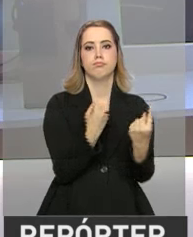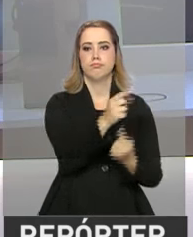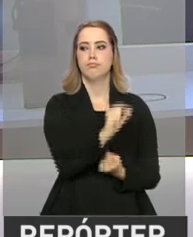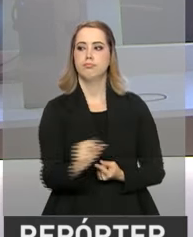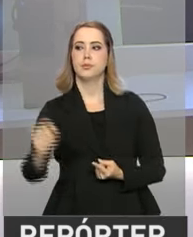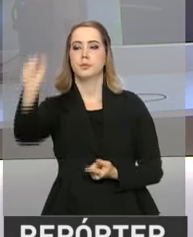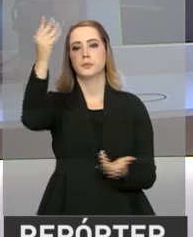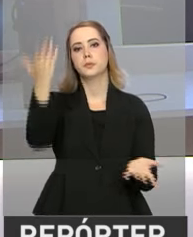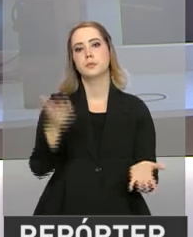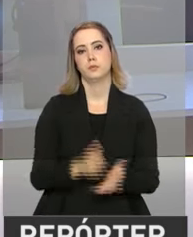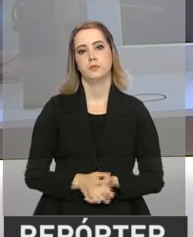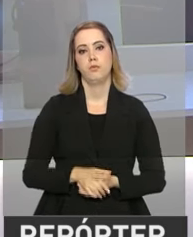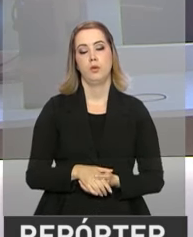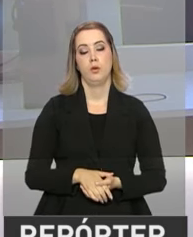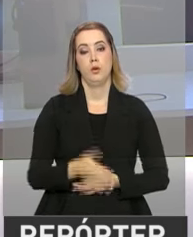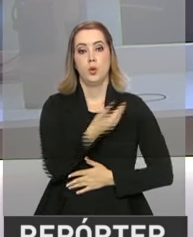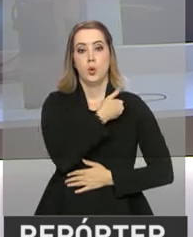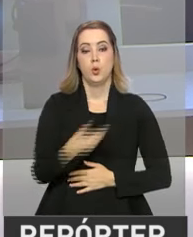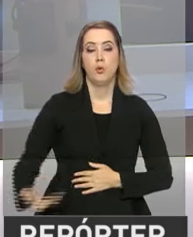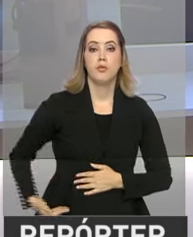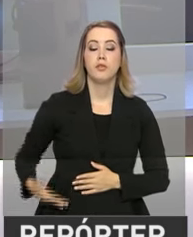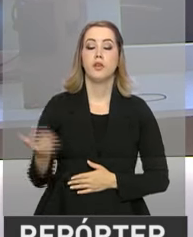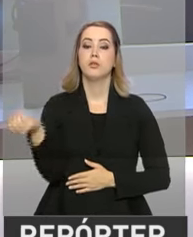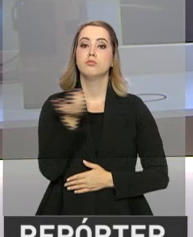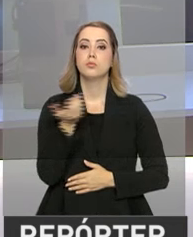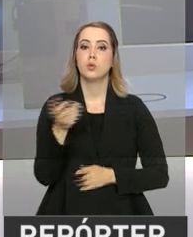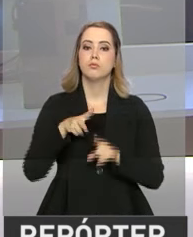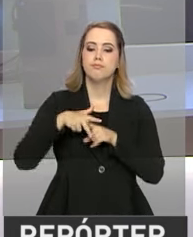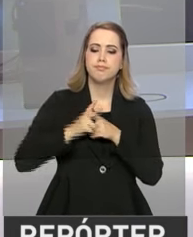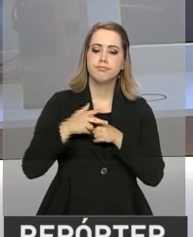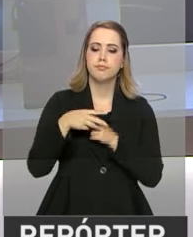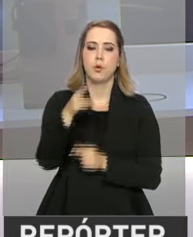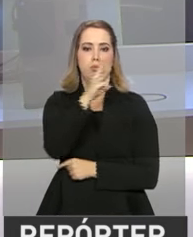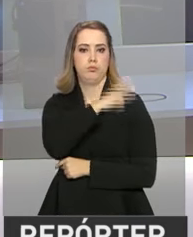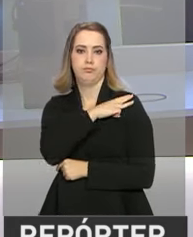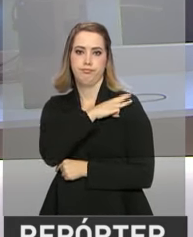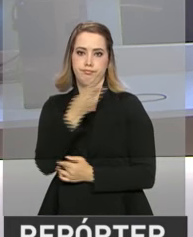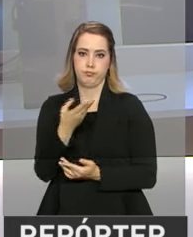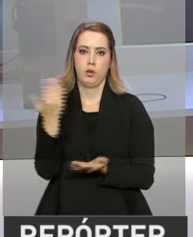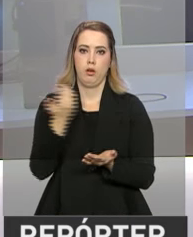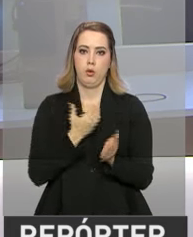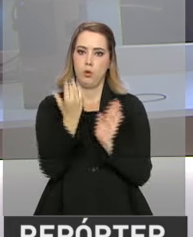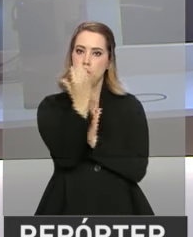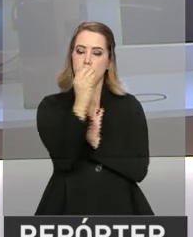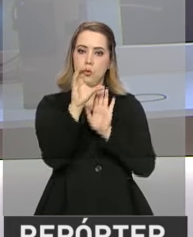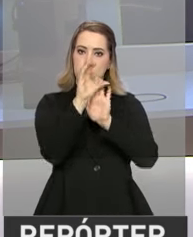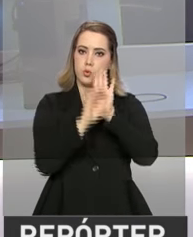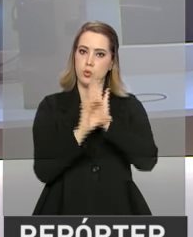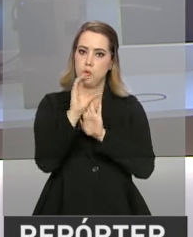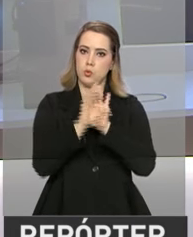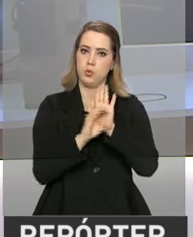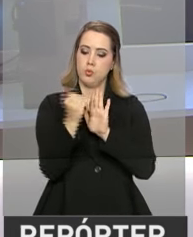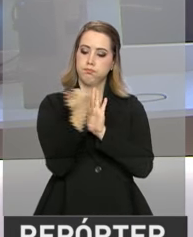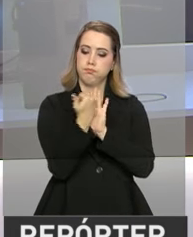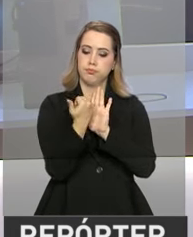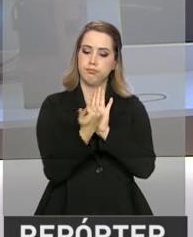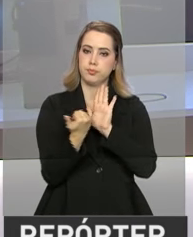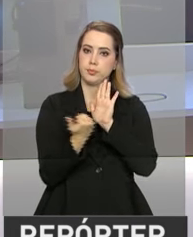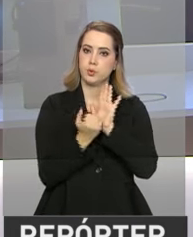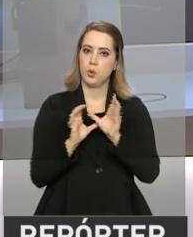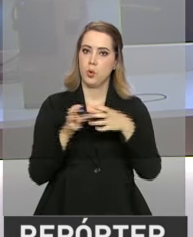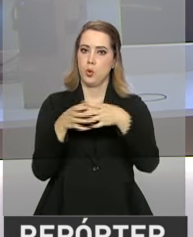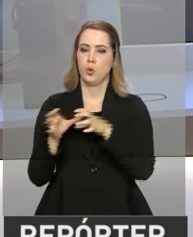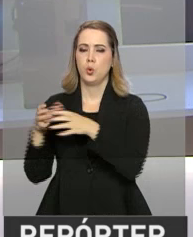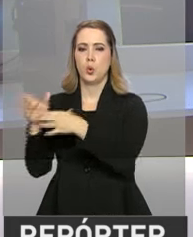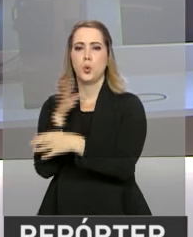O governo quer reestruturar o ensino médio. A proposta prevê que os currículos sejam organizados por áreas de conhecimento